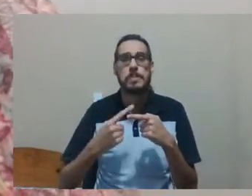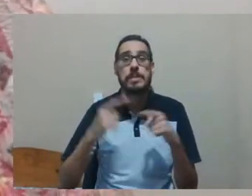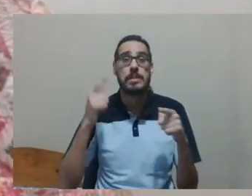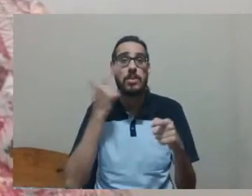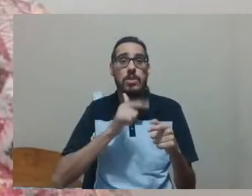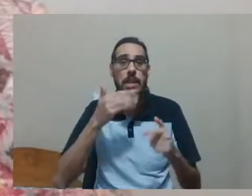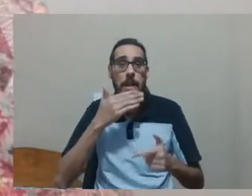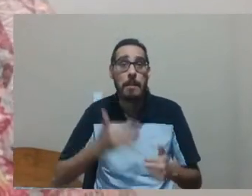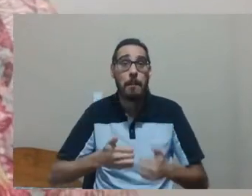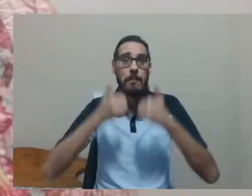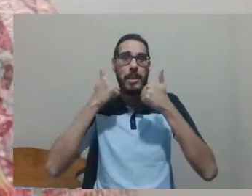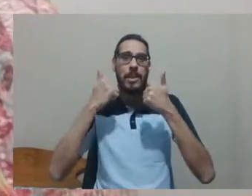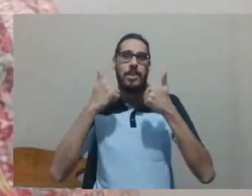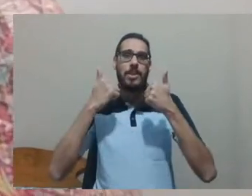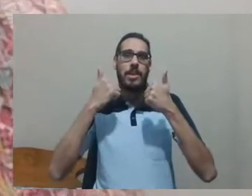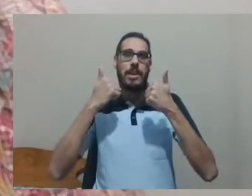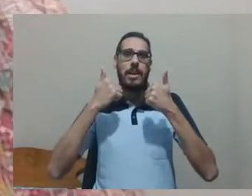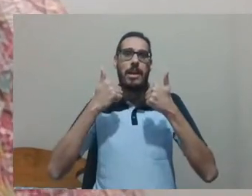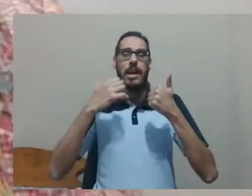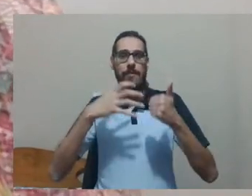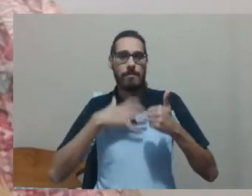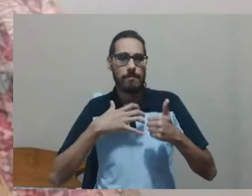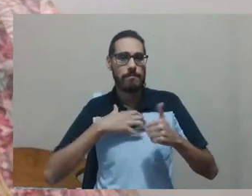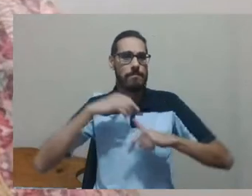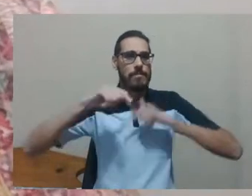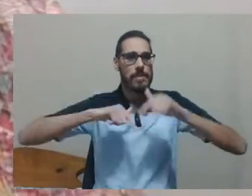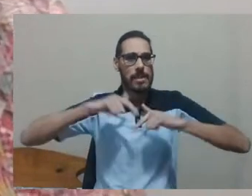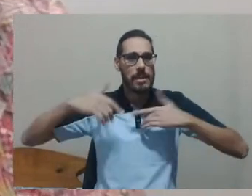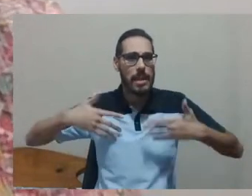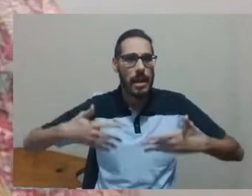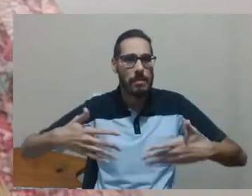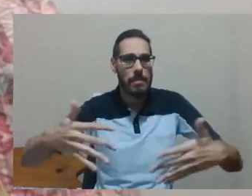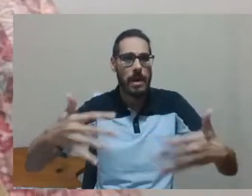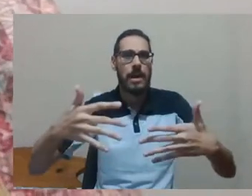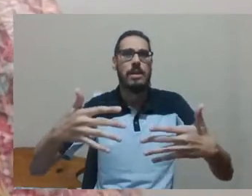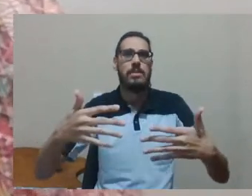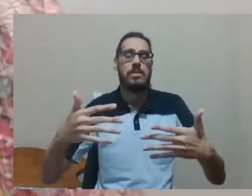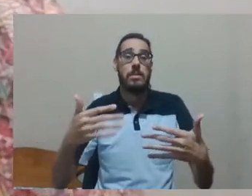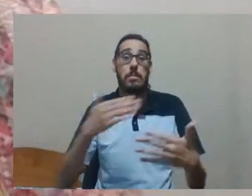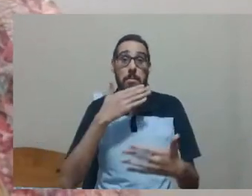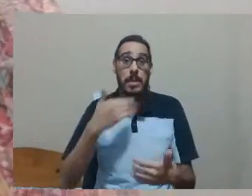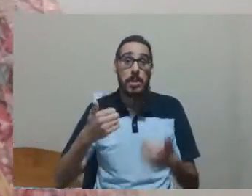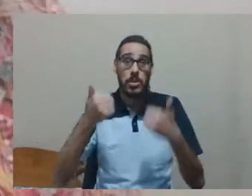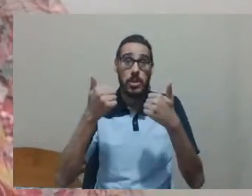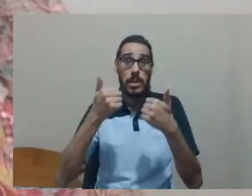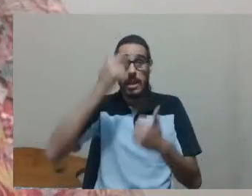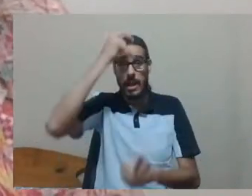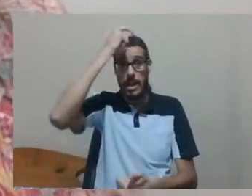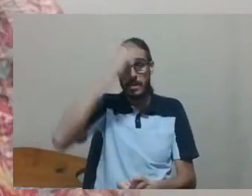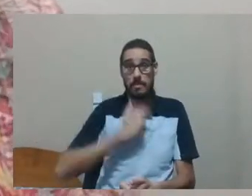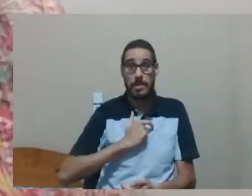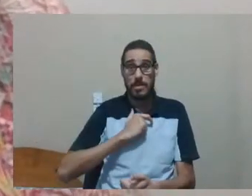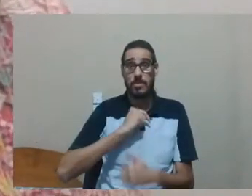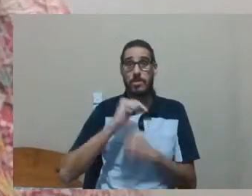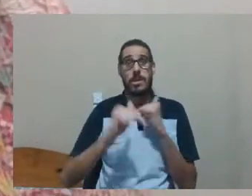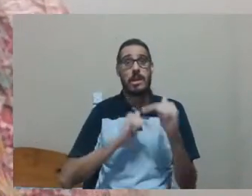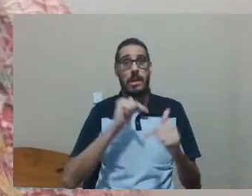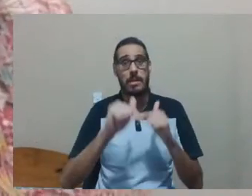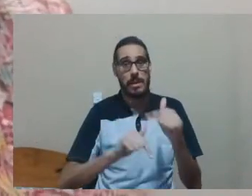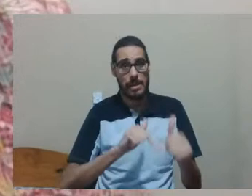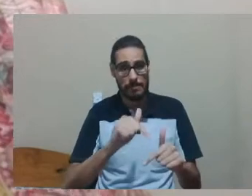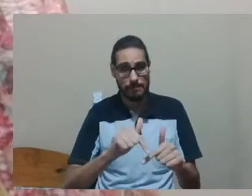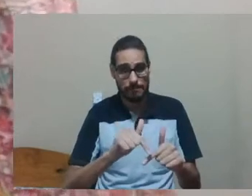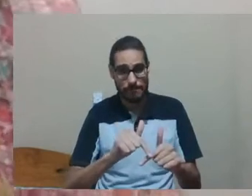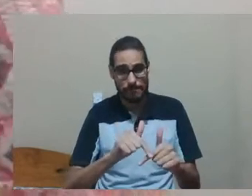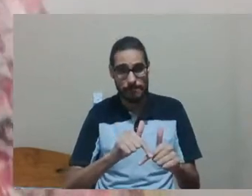de trabalho. Para a melhoria das condições de trabalho das pessoas, para a melhoria das condições